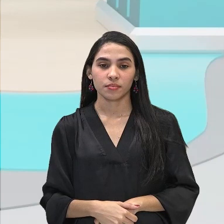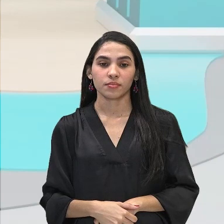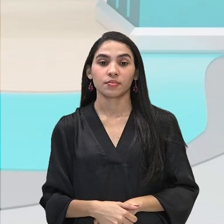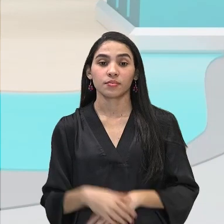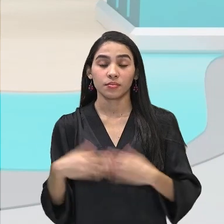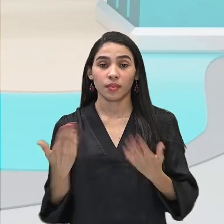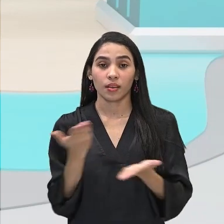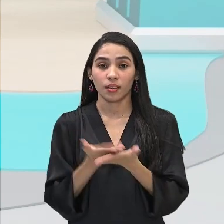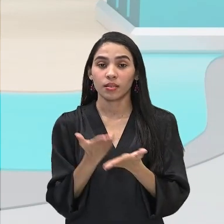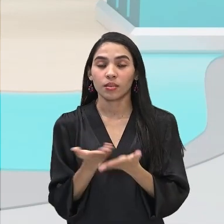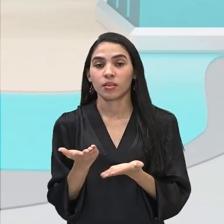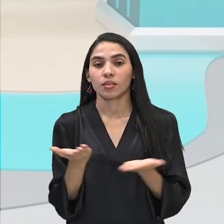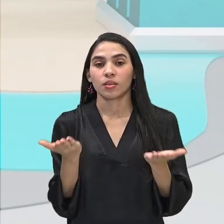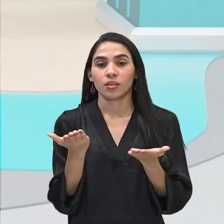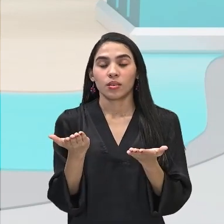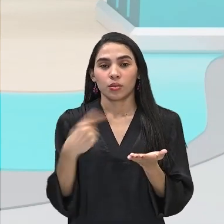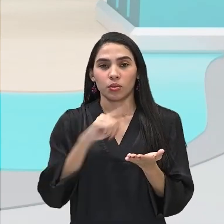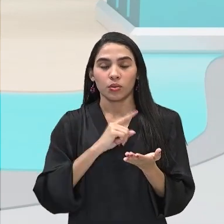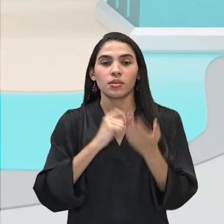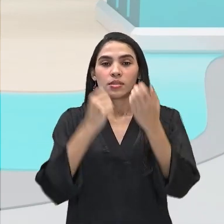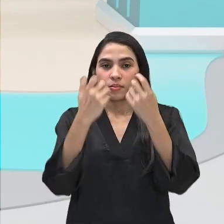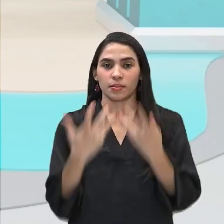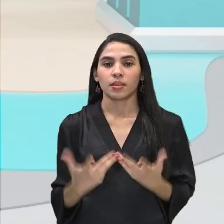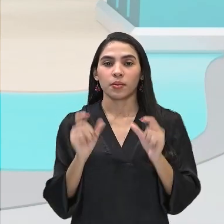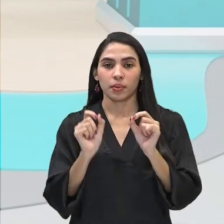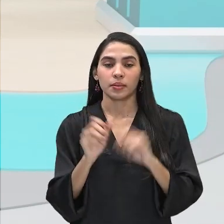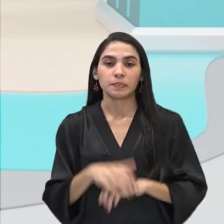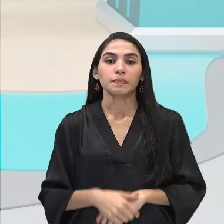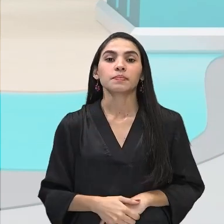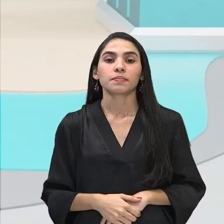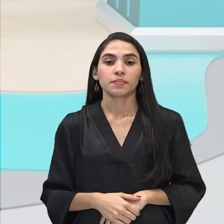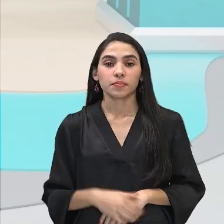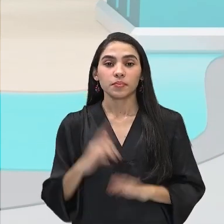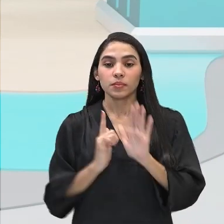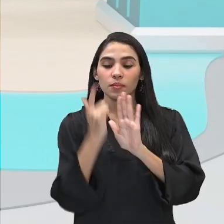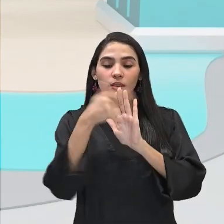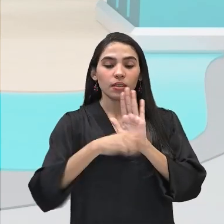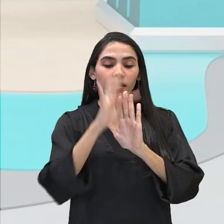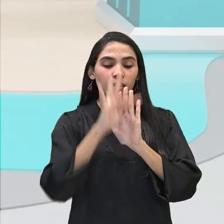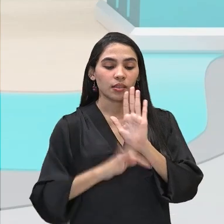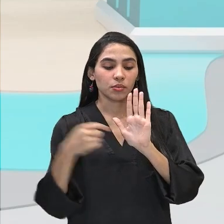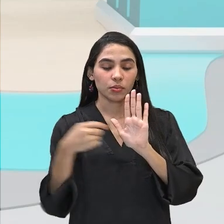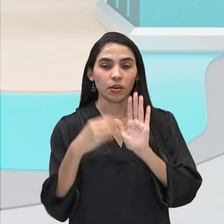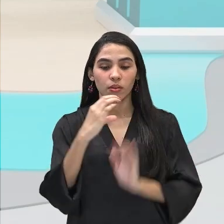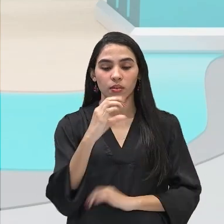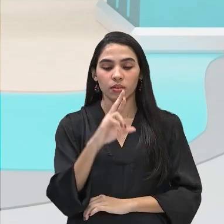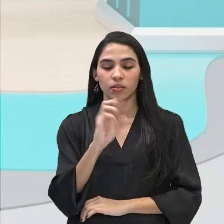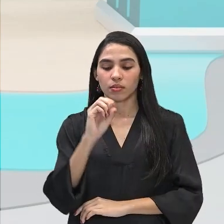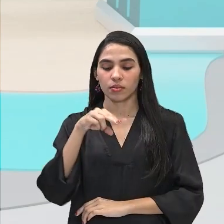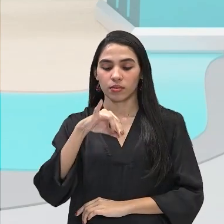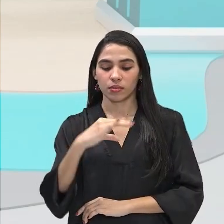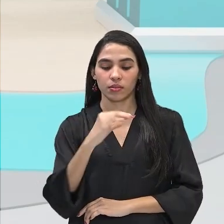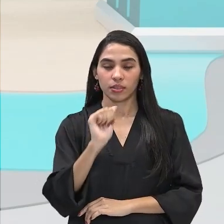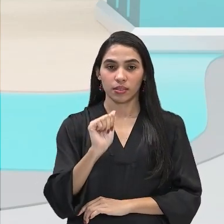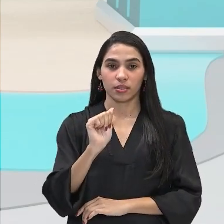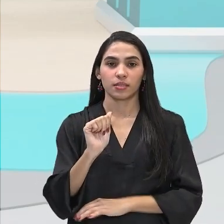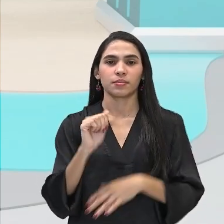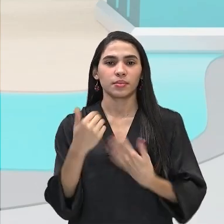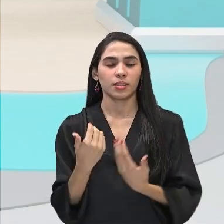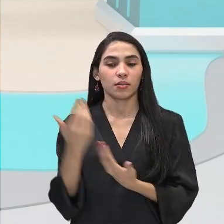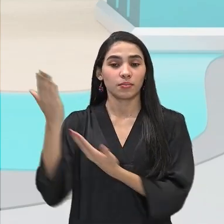Nesta aula, nós vamos enfatizar, portanto, o gênero textual crônica. E aqui, ao